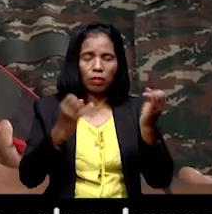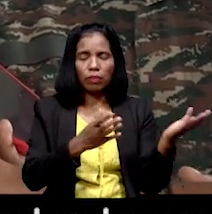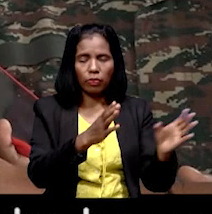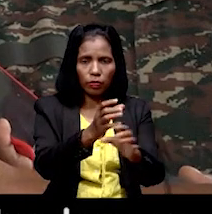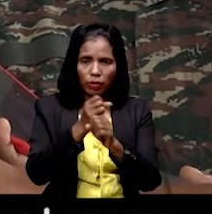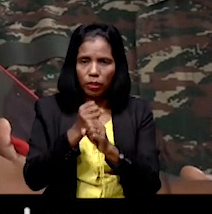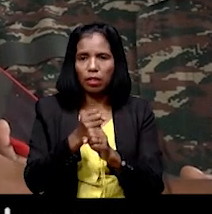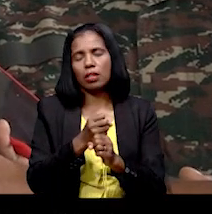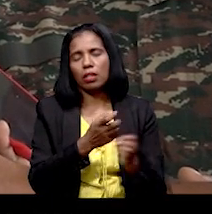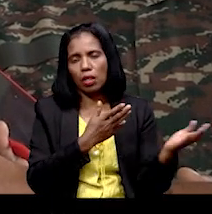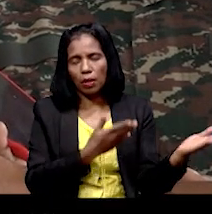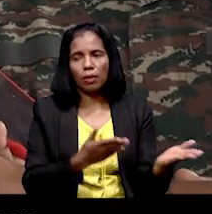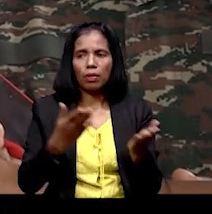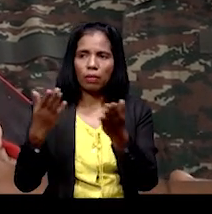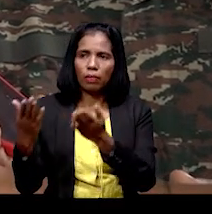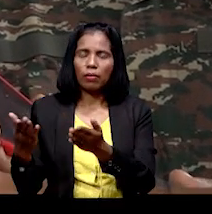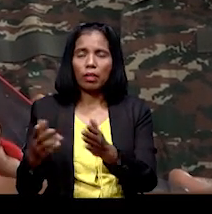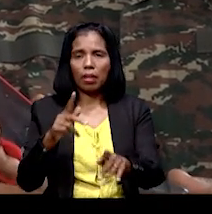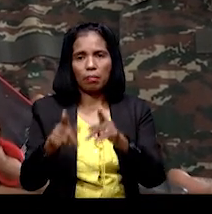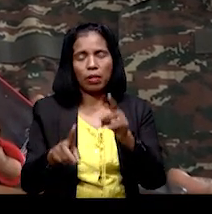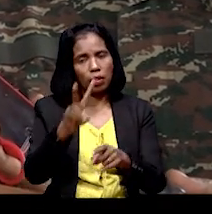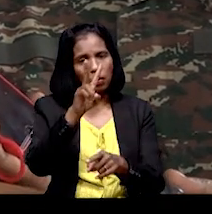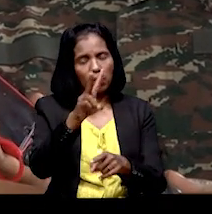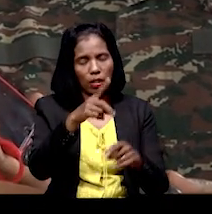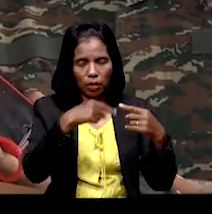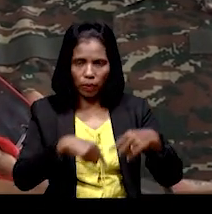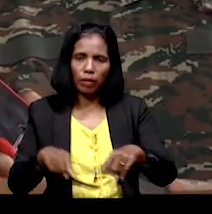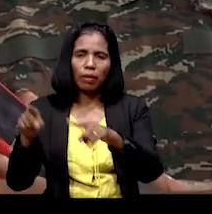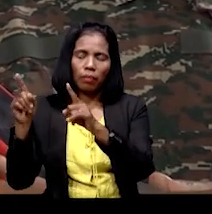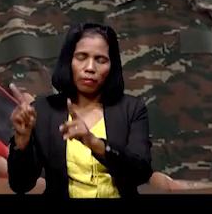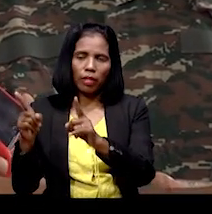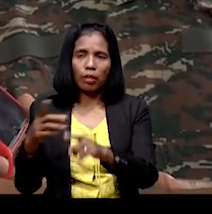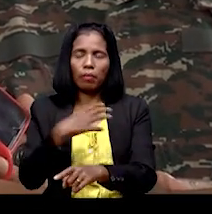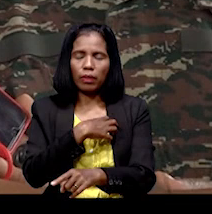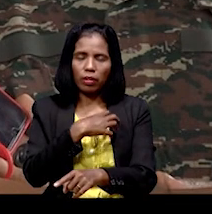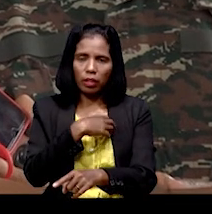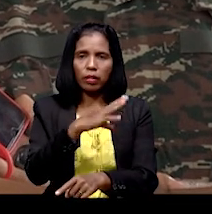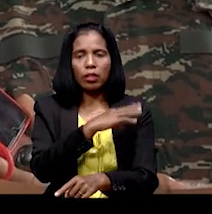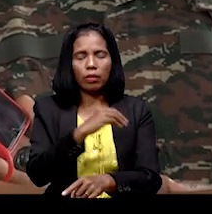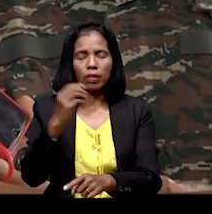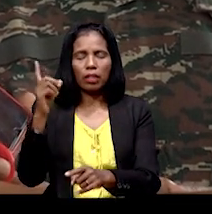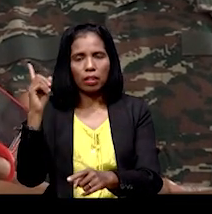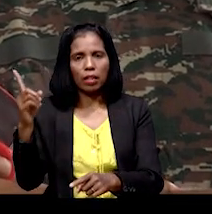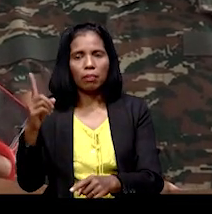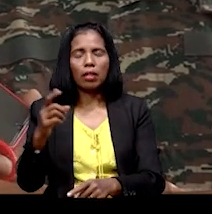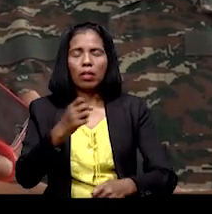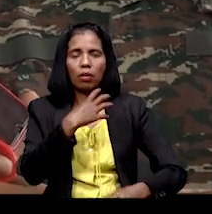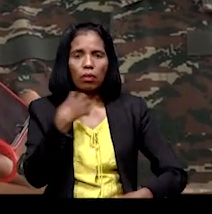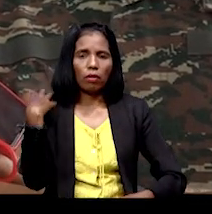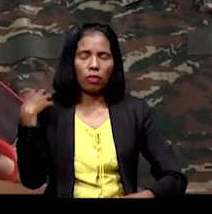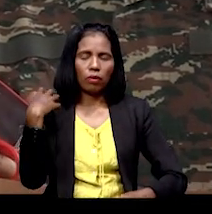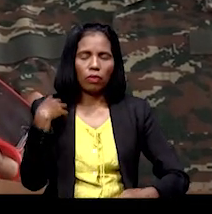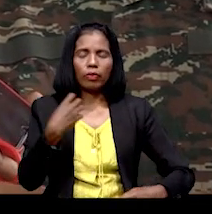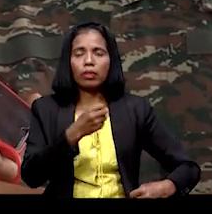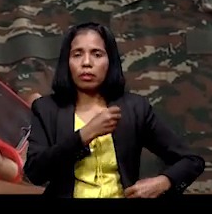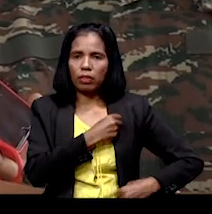lori individual rua nene mai depois ida ba quartel PM ida fali ba quartel